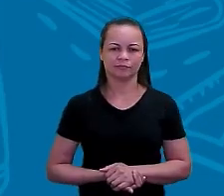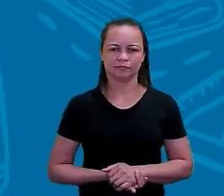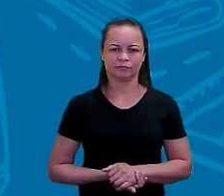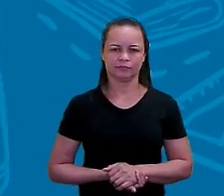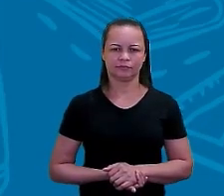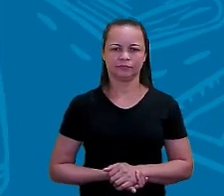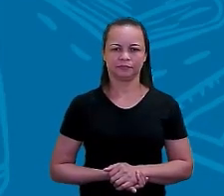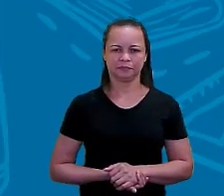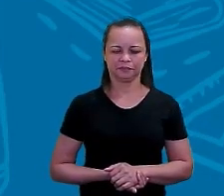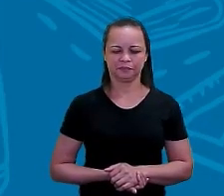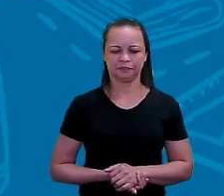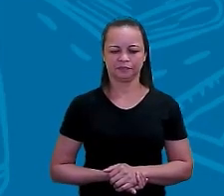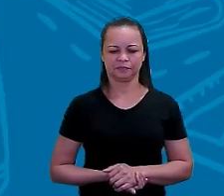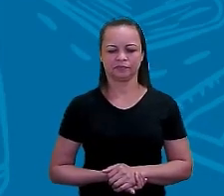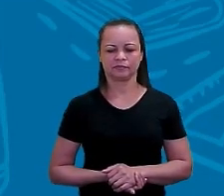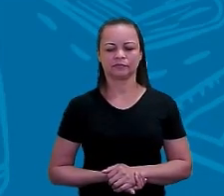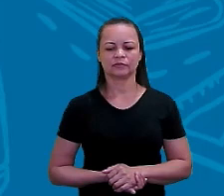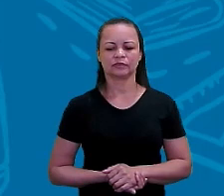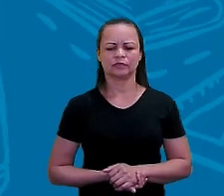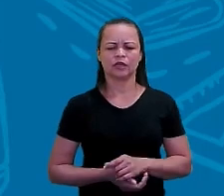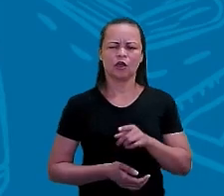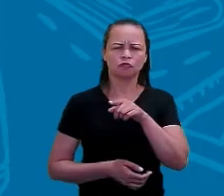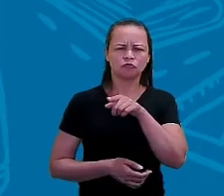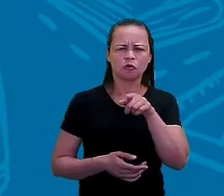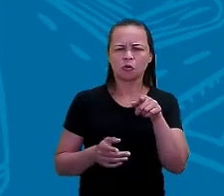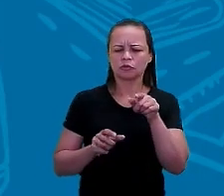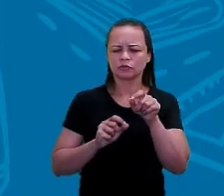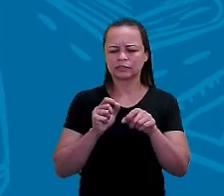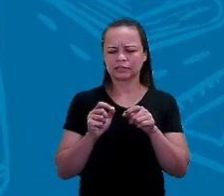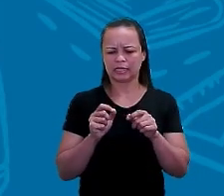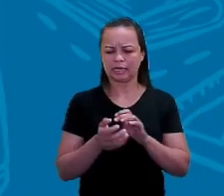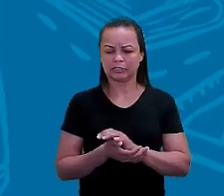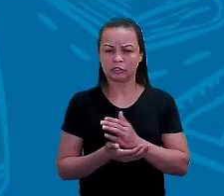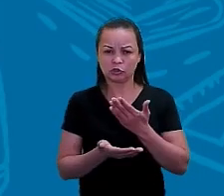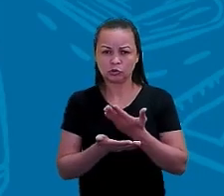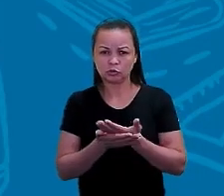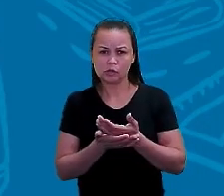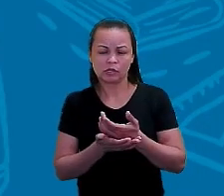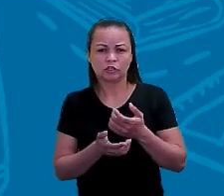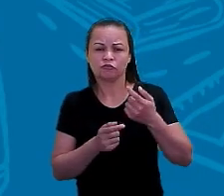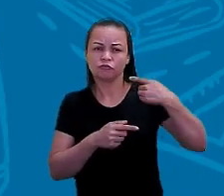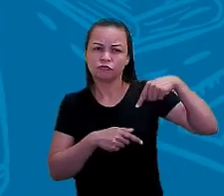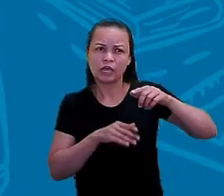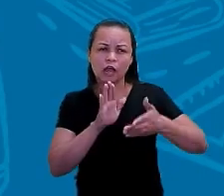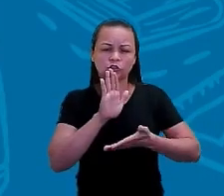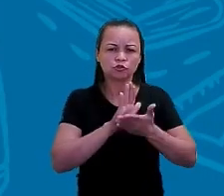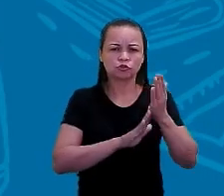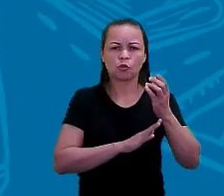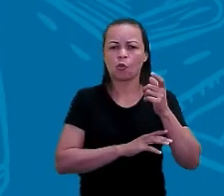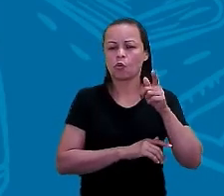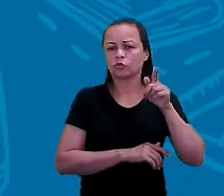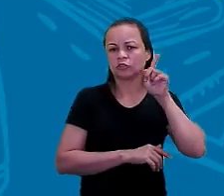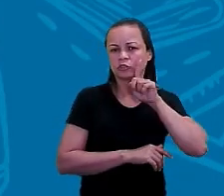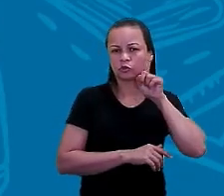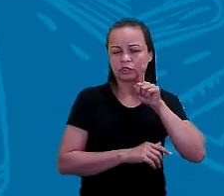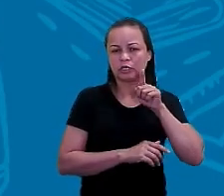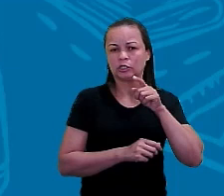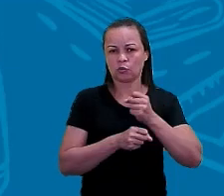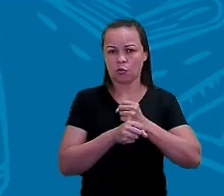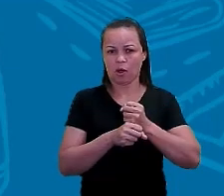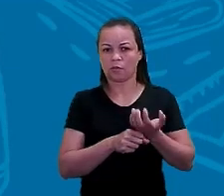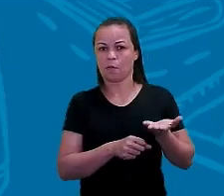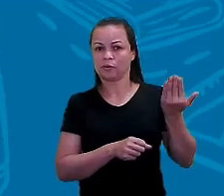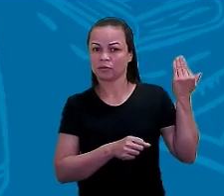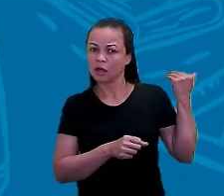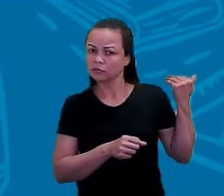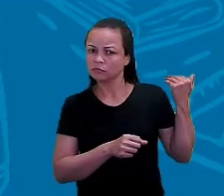no, I didn't? So, did you go to the USA last year? Você foi para os Estados Unidos o ano passado? Yes, I did. Or